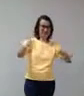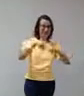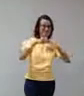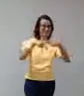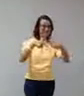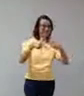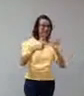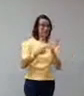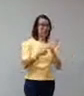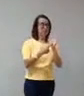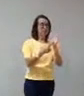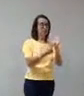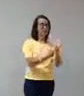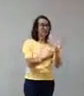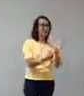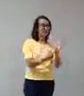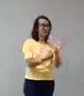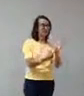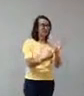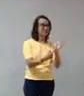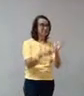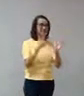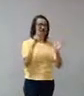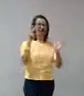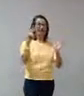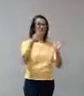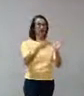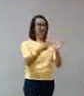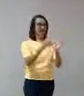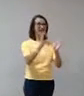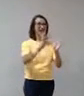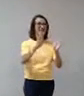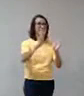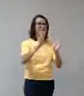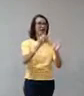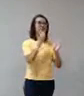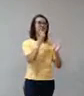aqui e vi que essa imagem estava lá ainda